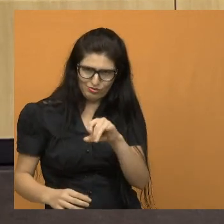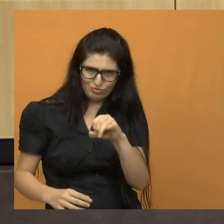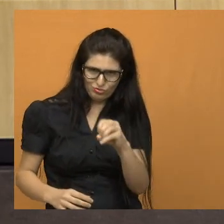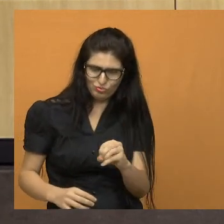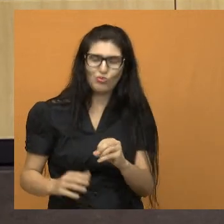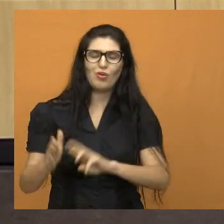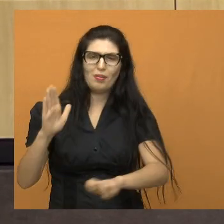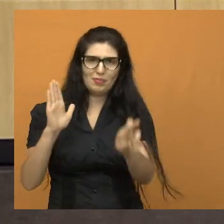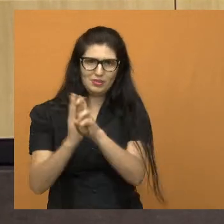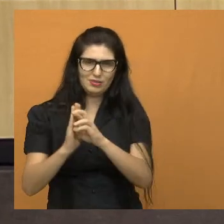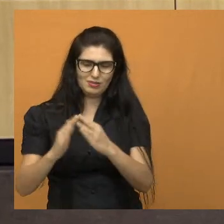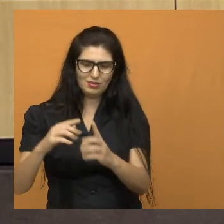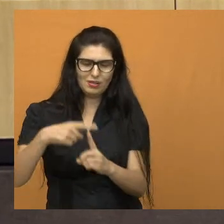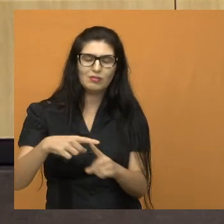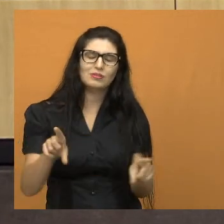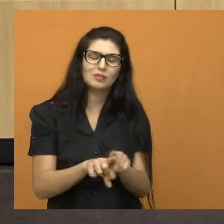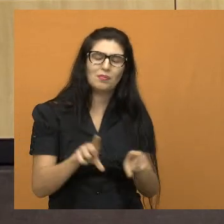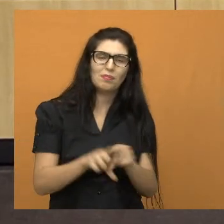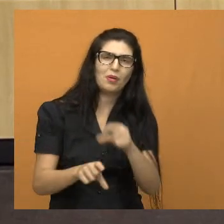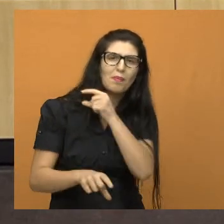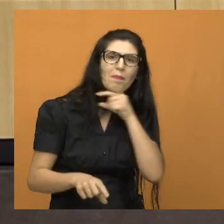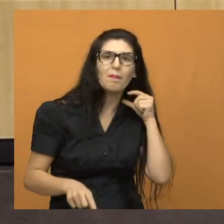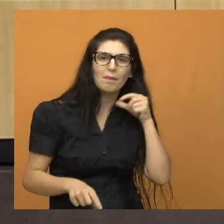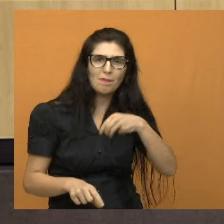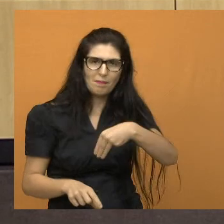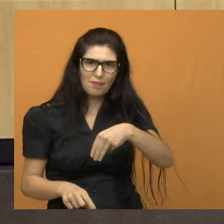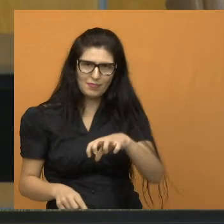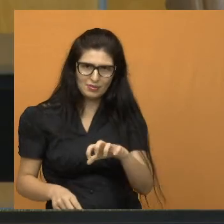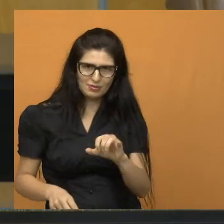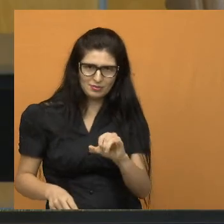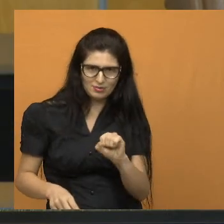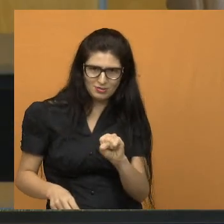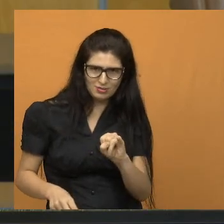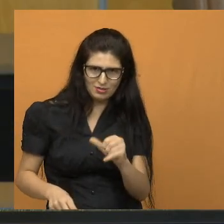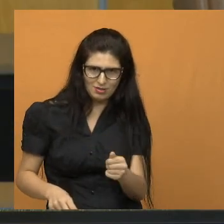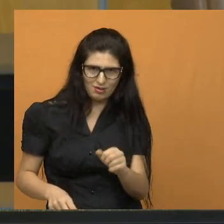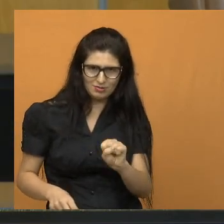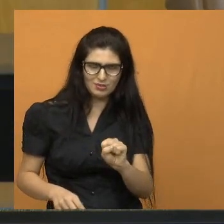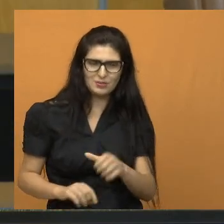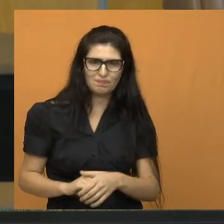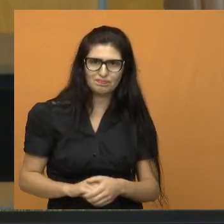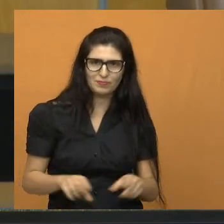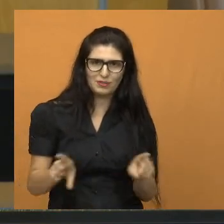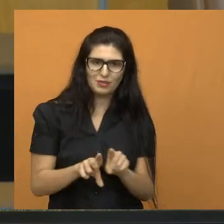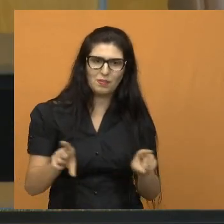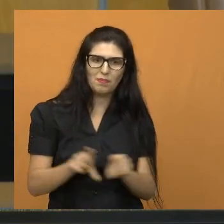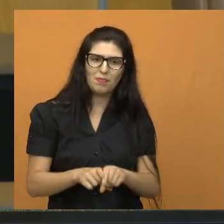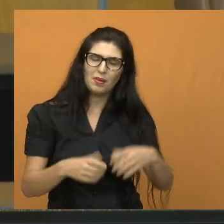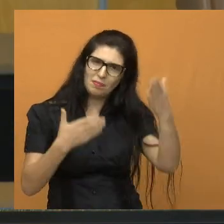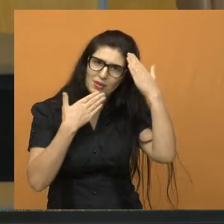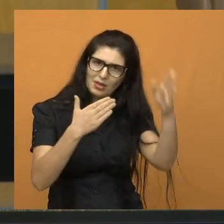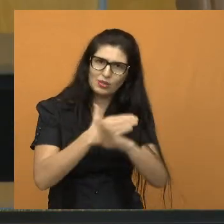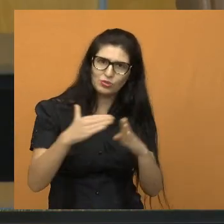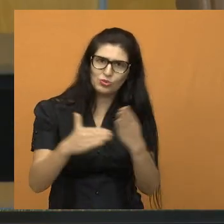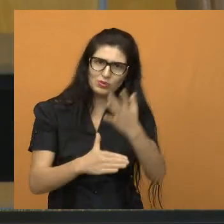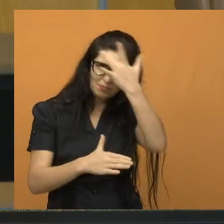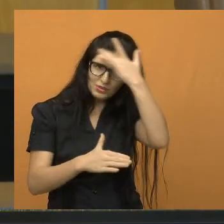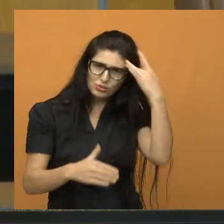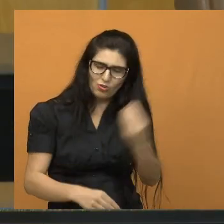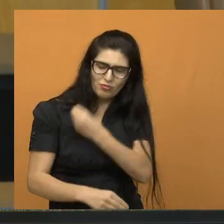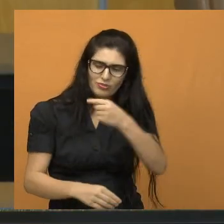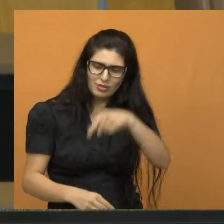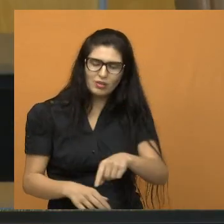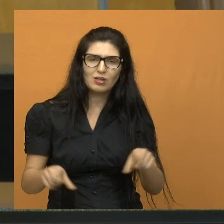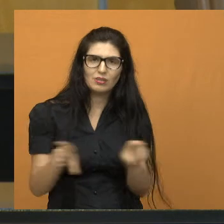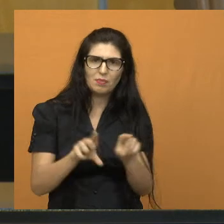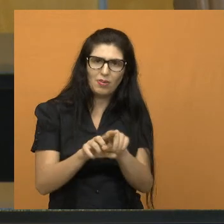a igreja, o Padre Messias. E, então, assim, eu agradeço a presença de todos, principalmente das famílias que